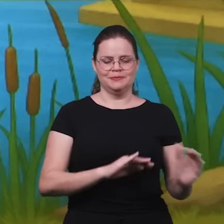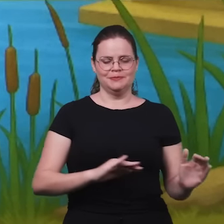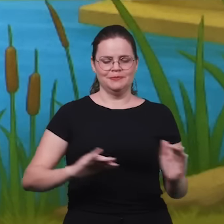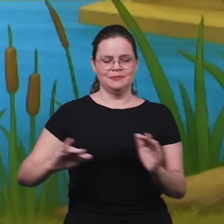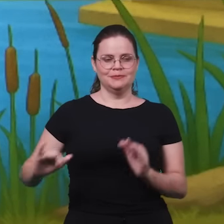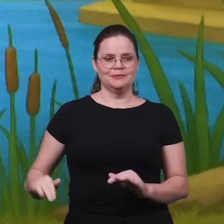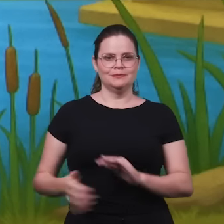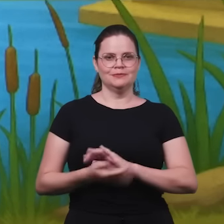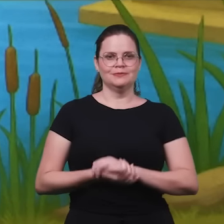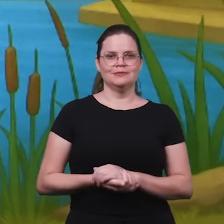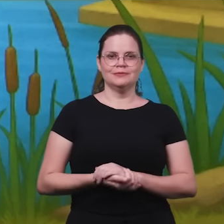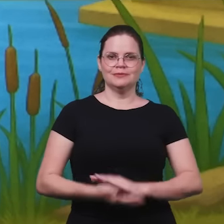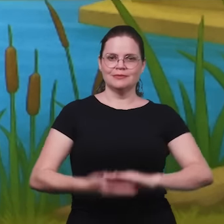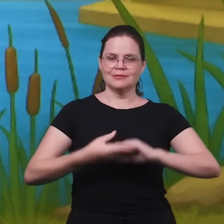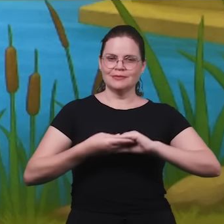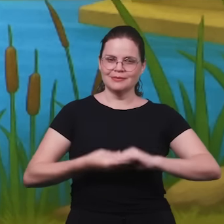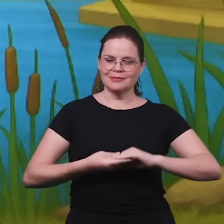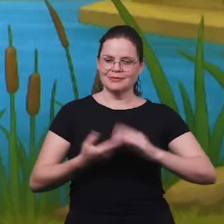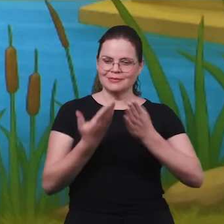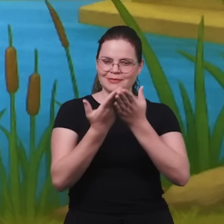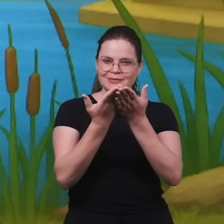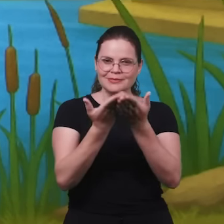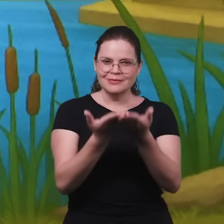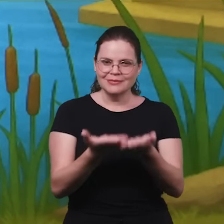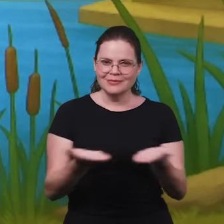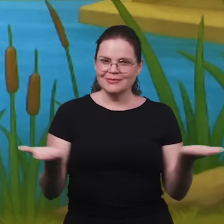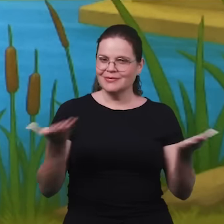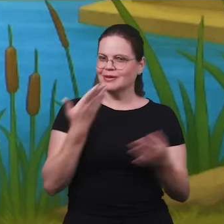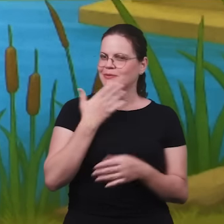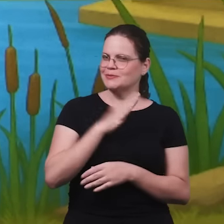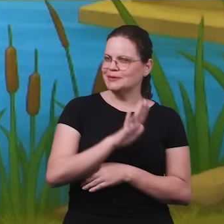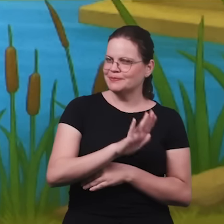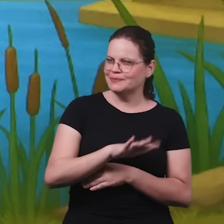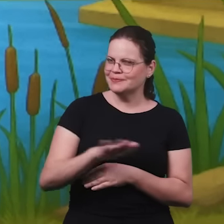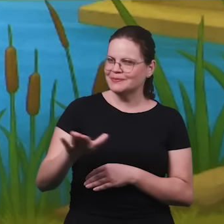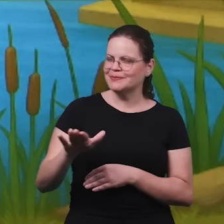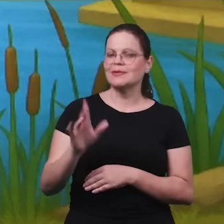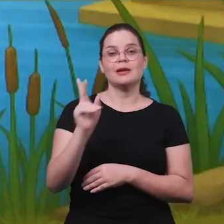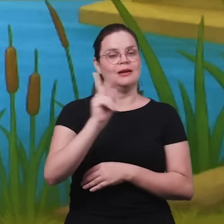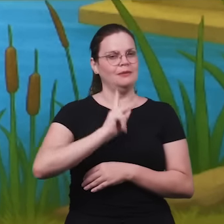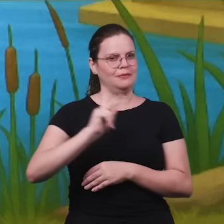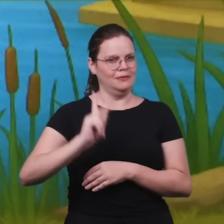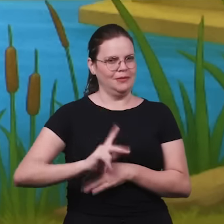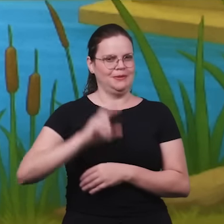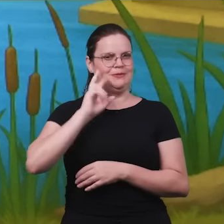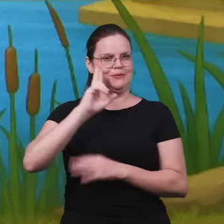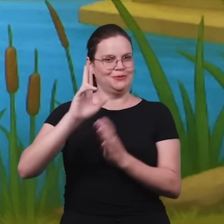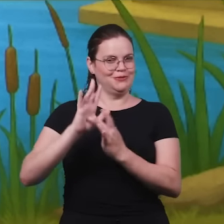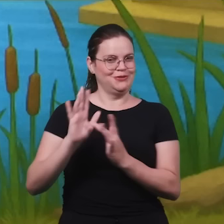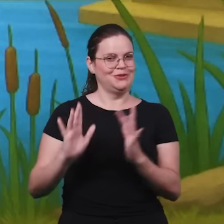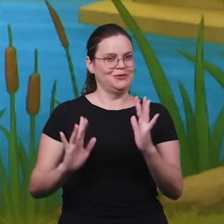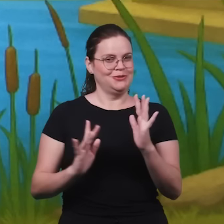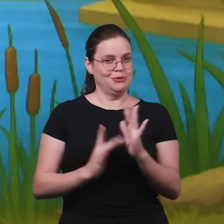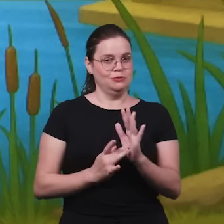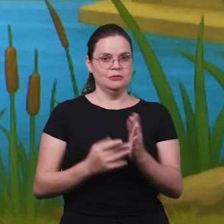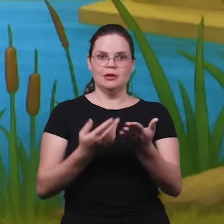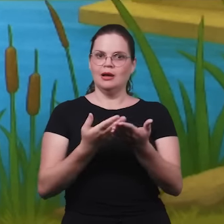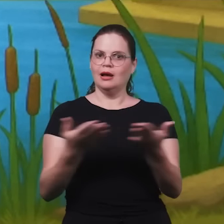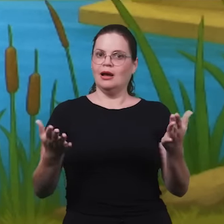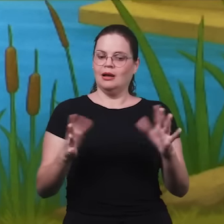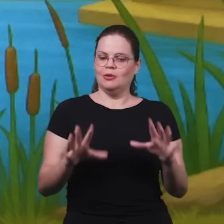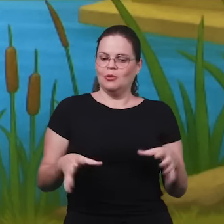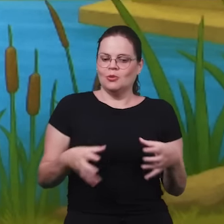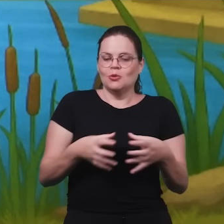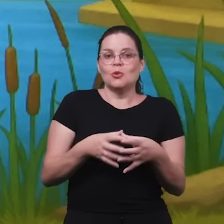Nós saudamos os intermediários com a paz do Senhor Jesus. Essa classe